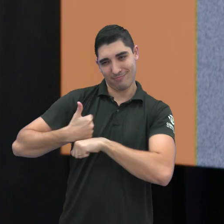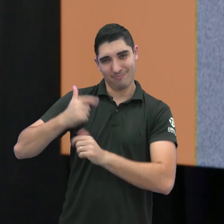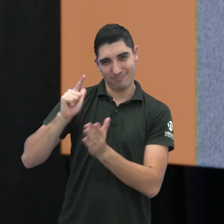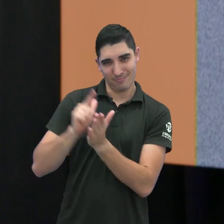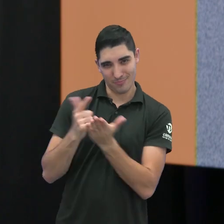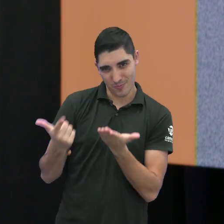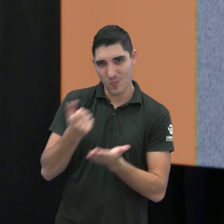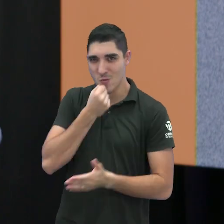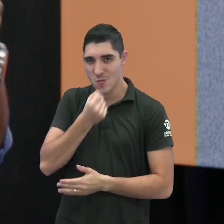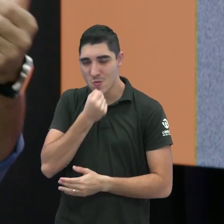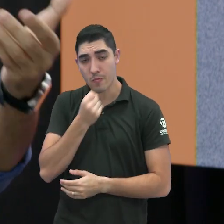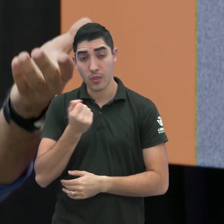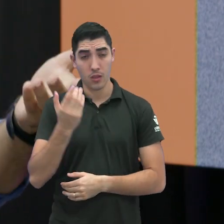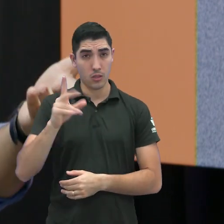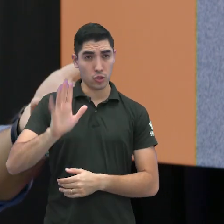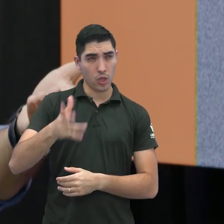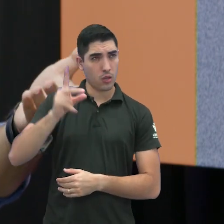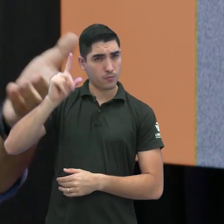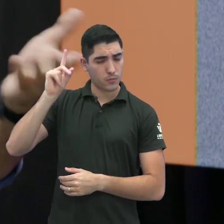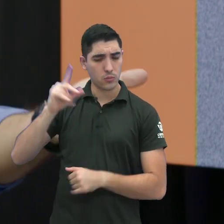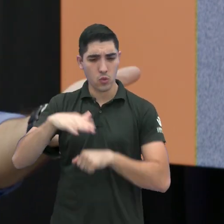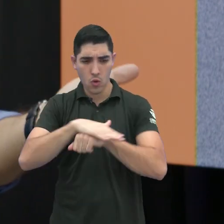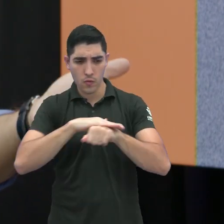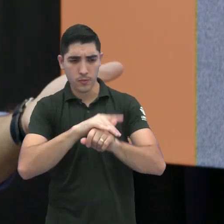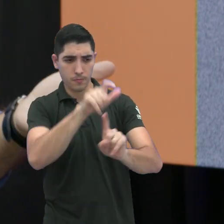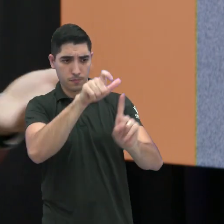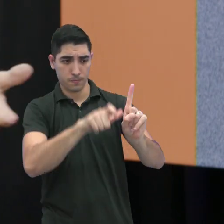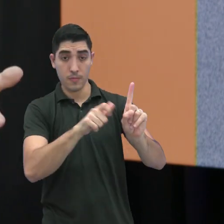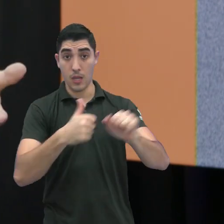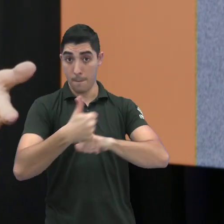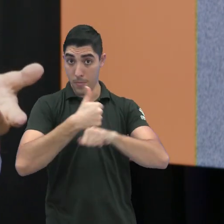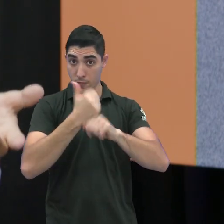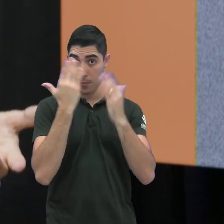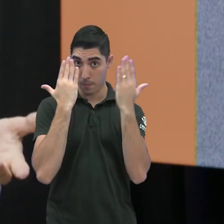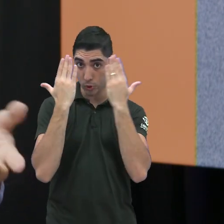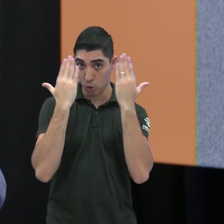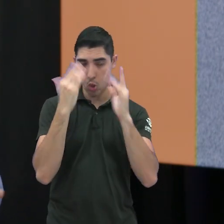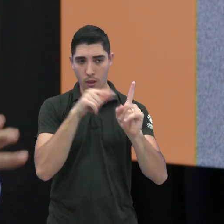uma vez a gente foi conversar, inclusive, com uma psicóloga para falar sobre